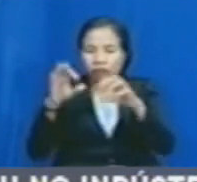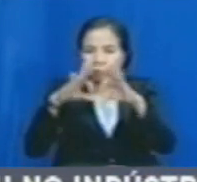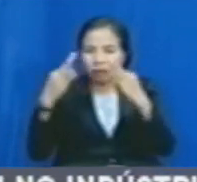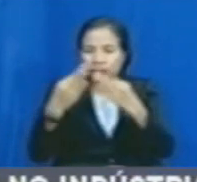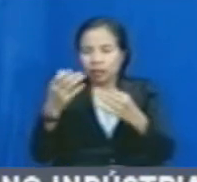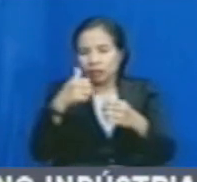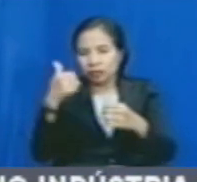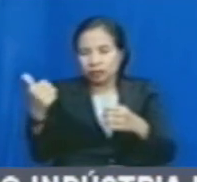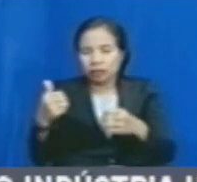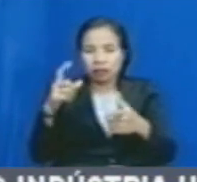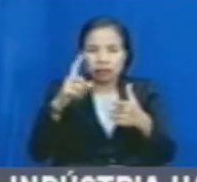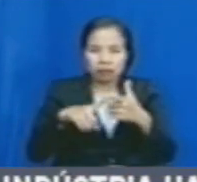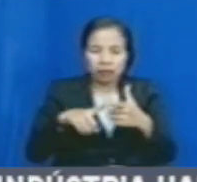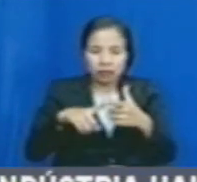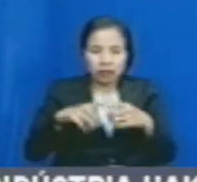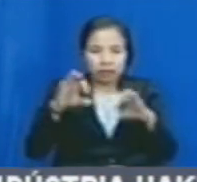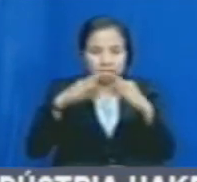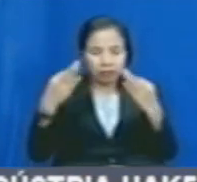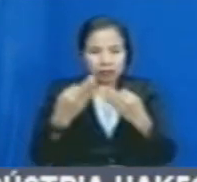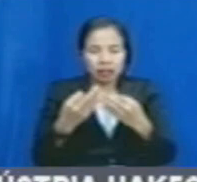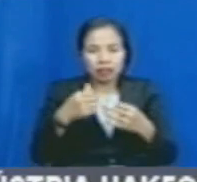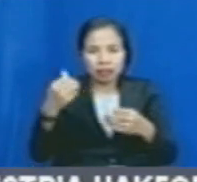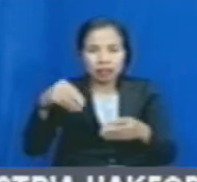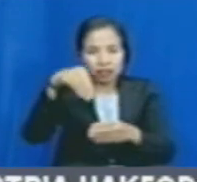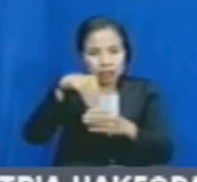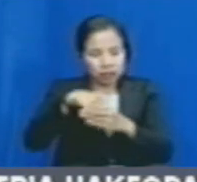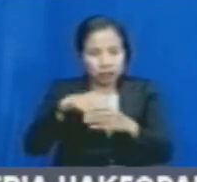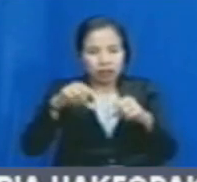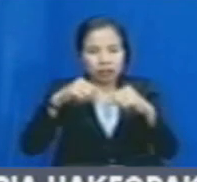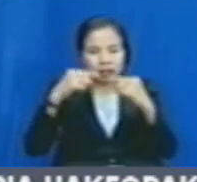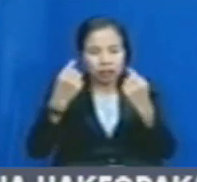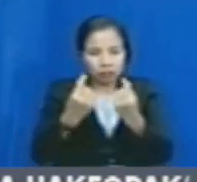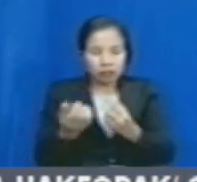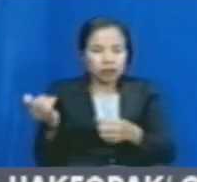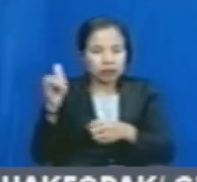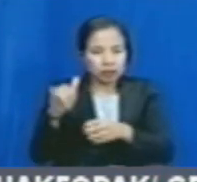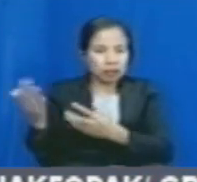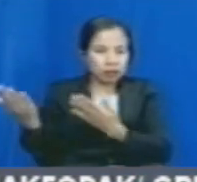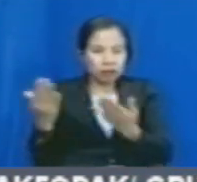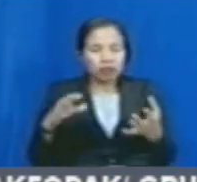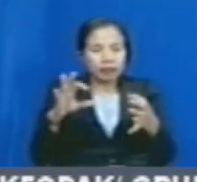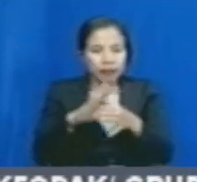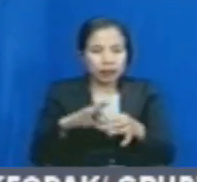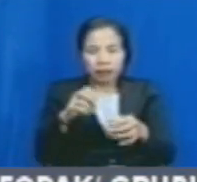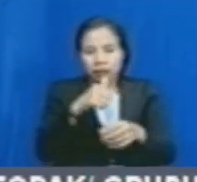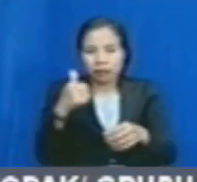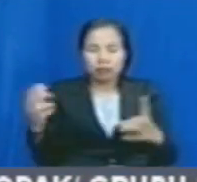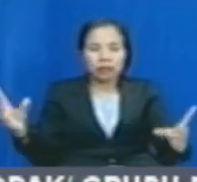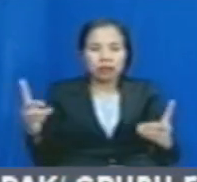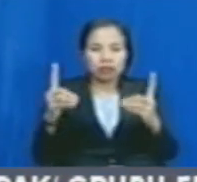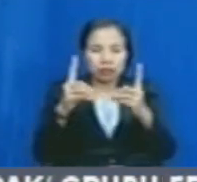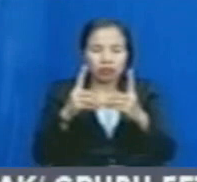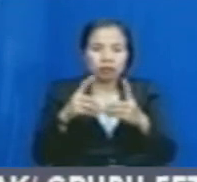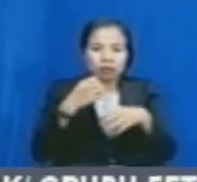e de falha também nia integra a nia arte marciais balu, sira luri membro selo que mais hodi ataca, ajuda sira